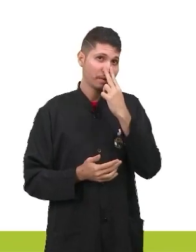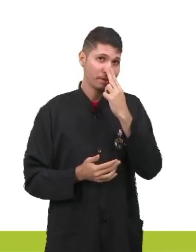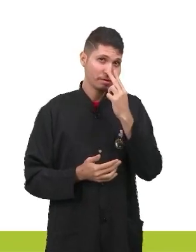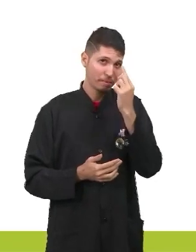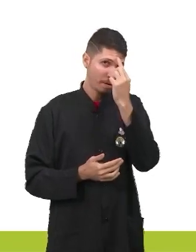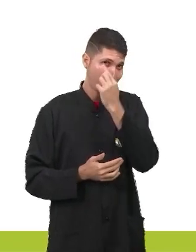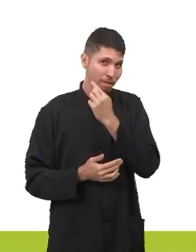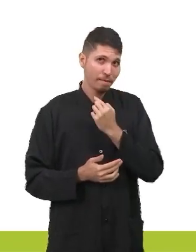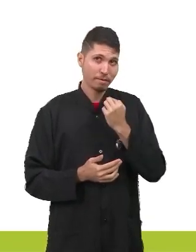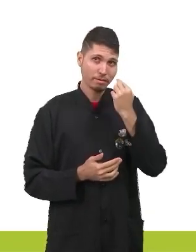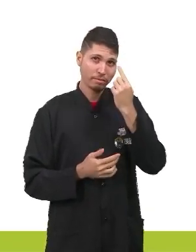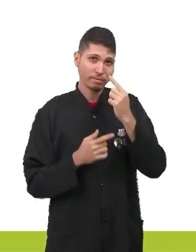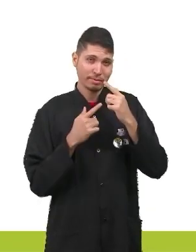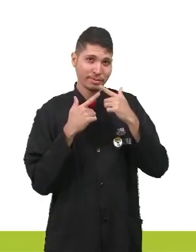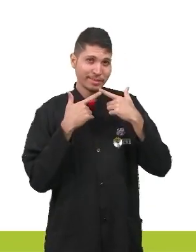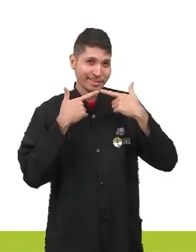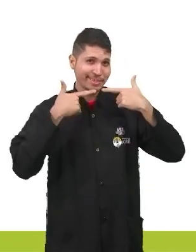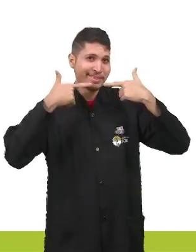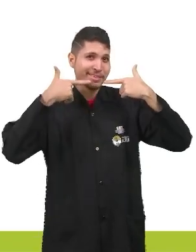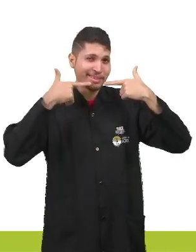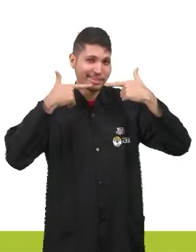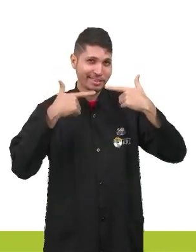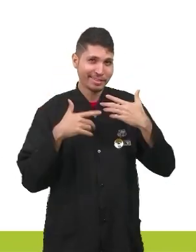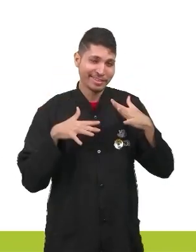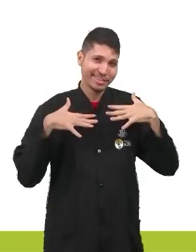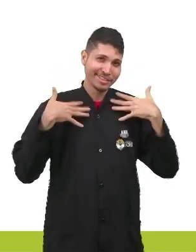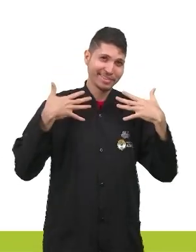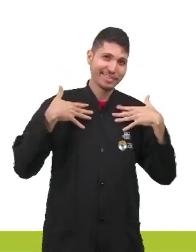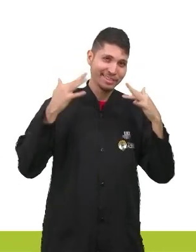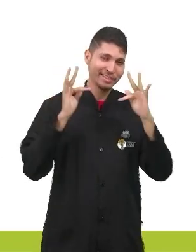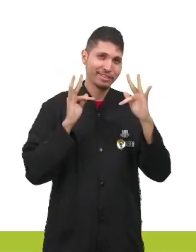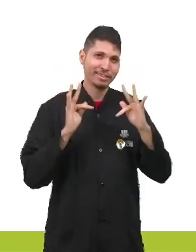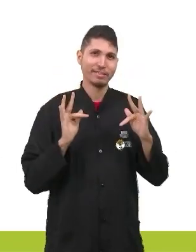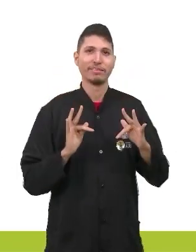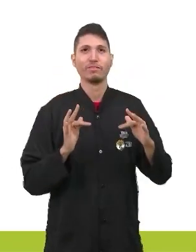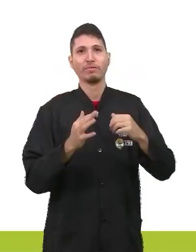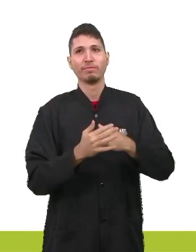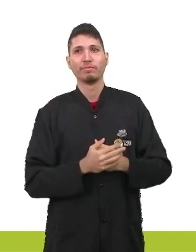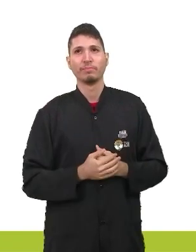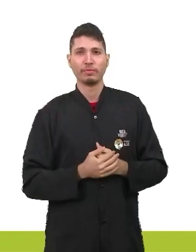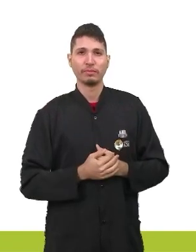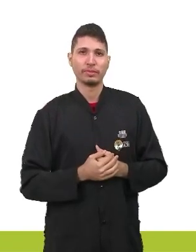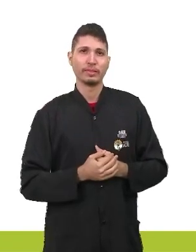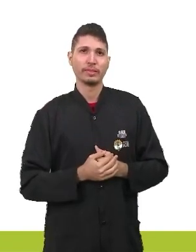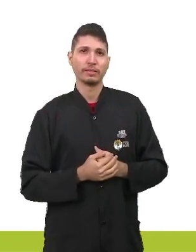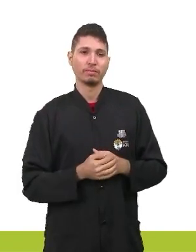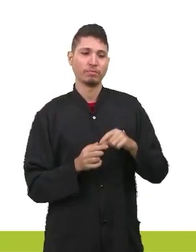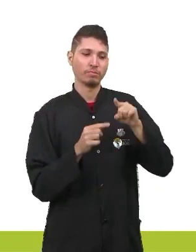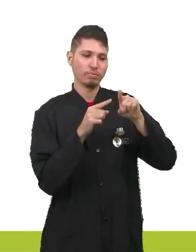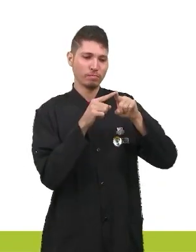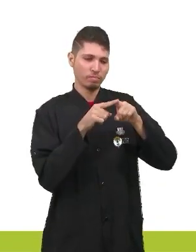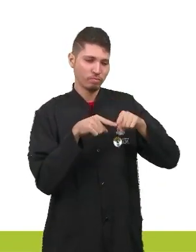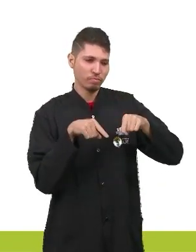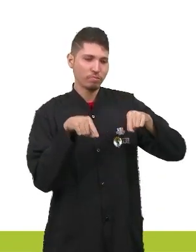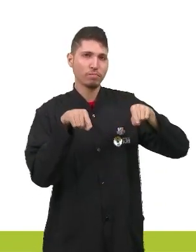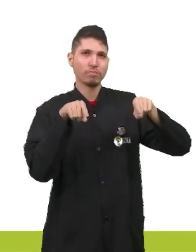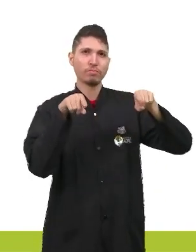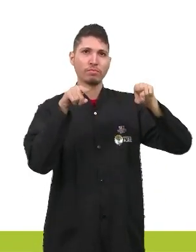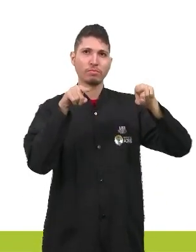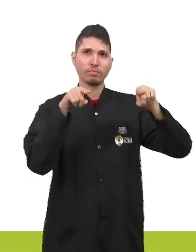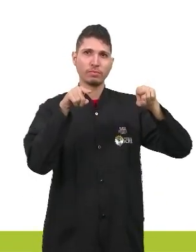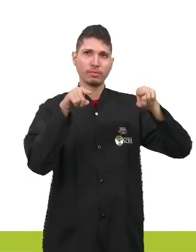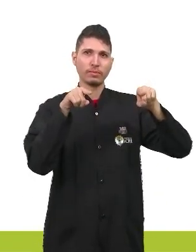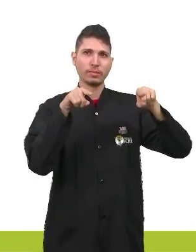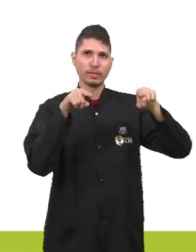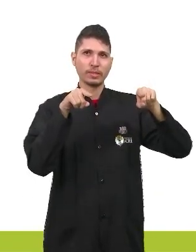vendo? Ele retrata pra gente a ideia de alegria, ele tá feliz da vida ali, tá vendo? Ou seja, concavidade voltada para cima, a ideia do emojizinho aqui,